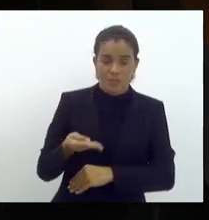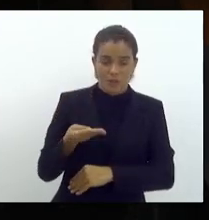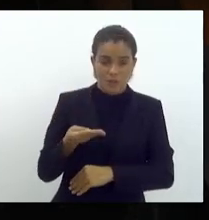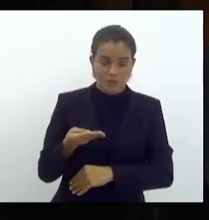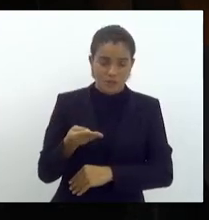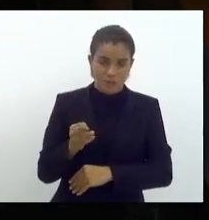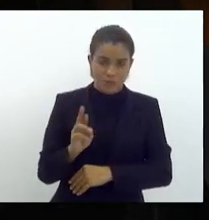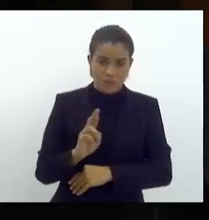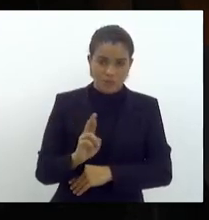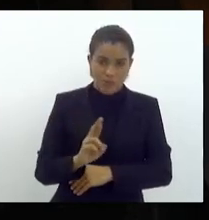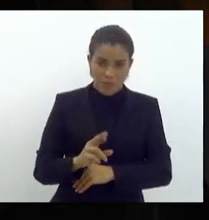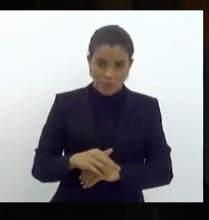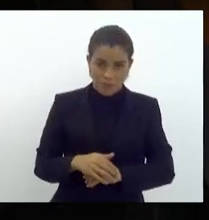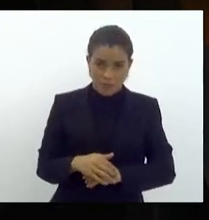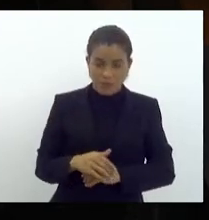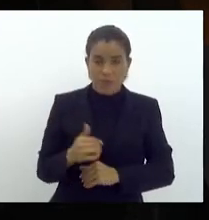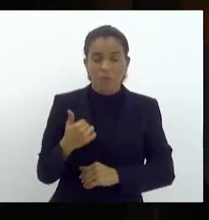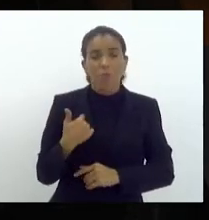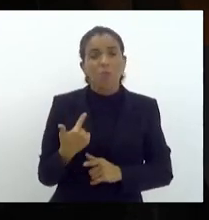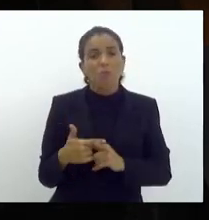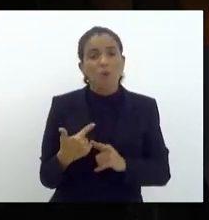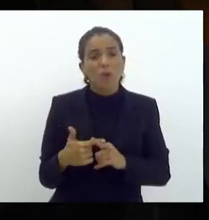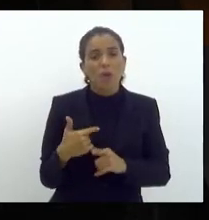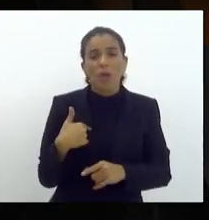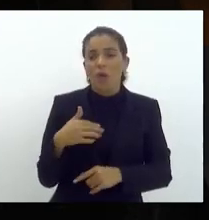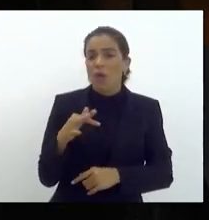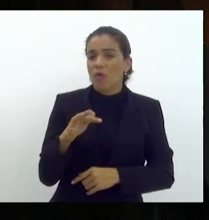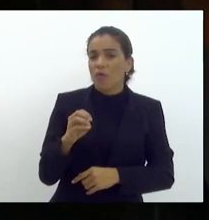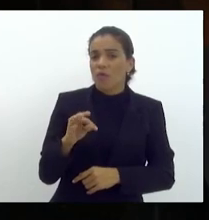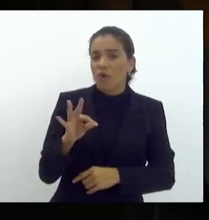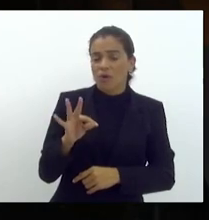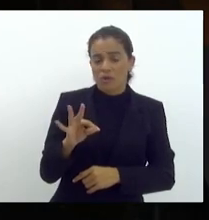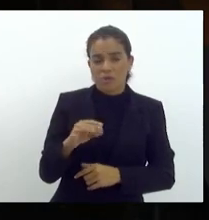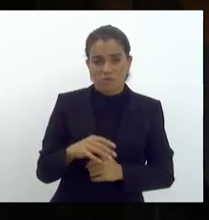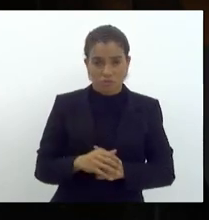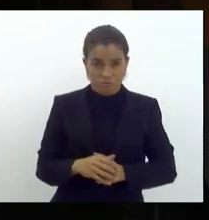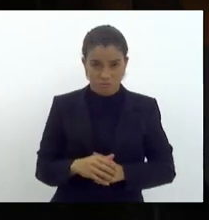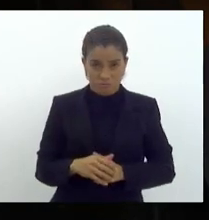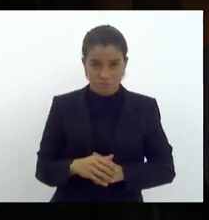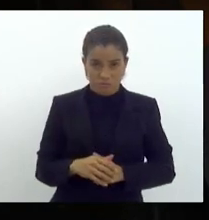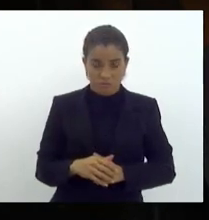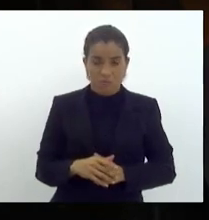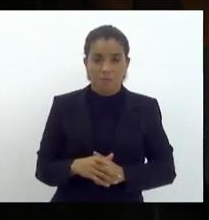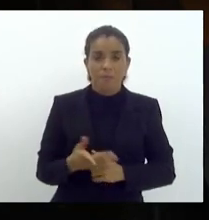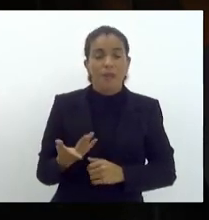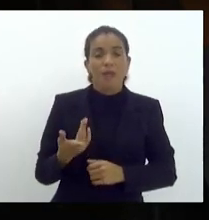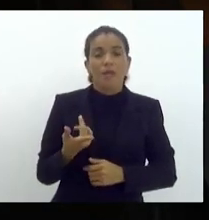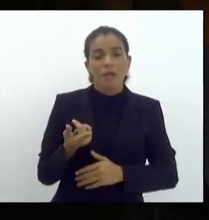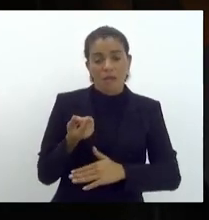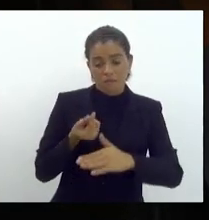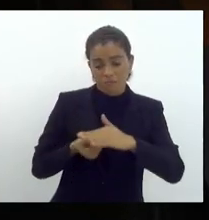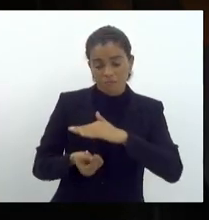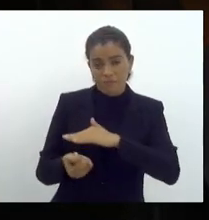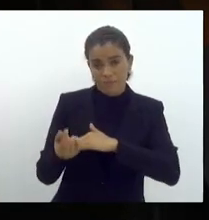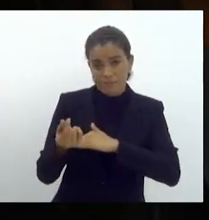reais porque o que que diz o forte que 10% dos científicos